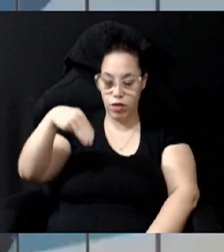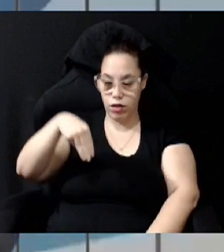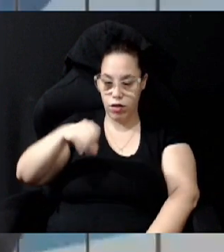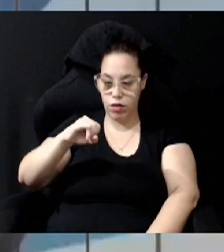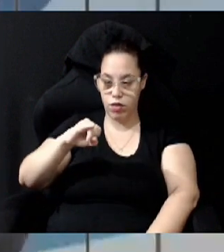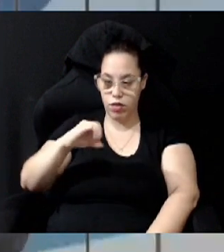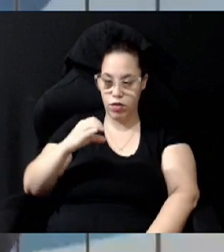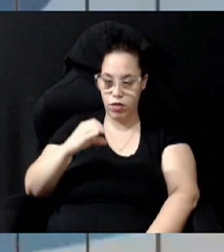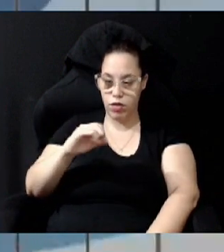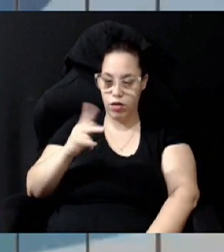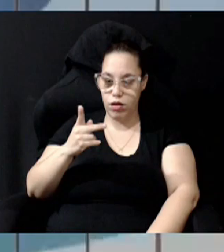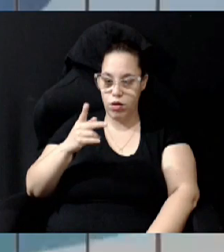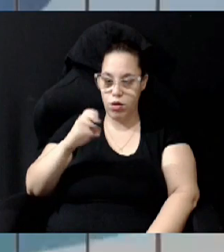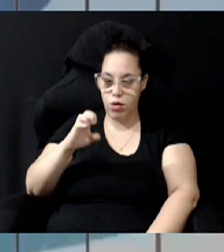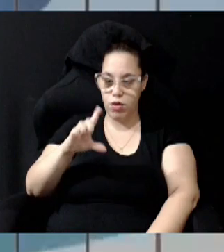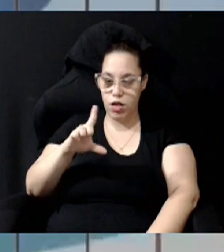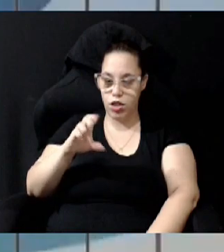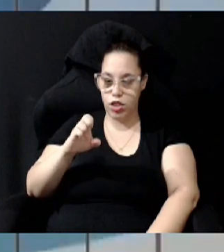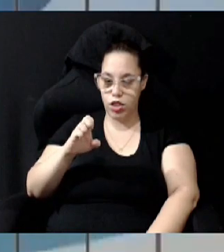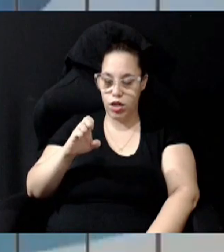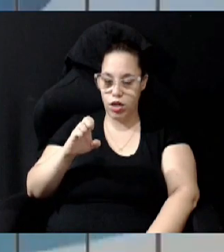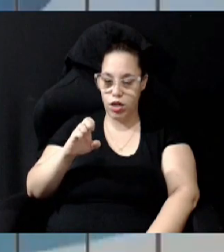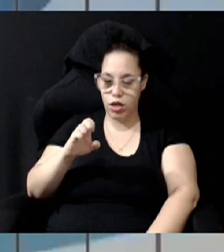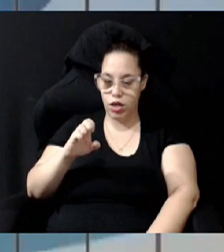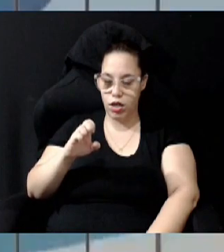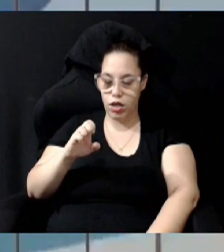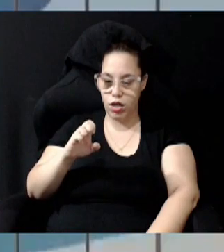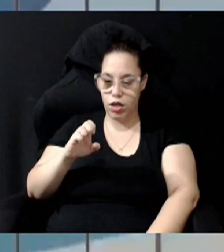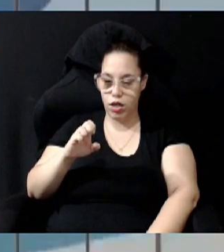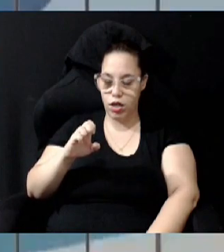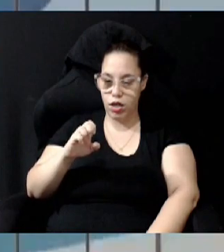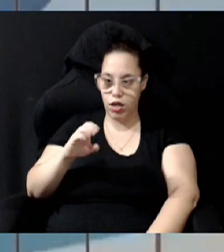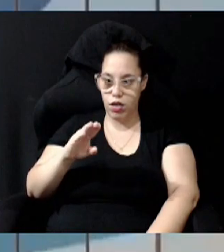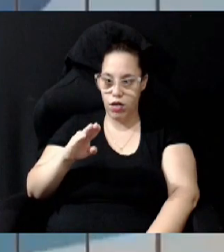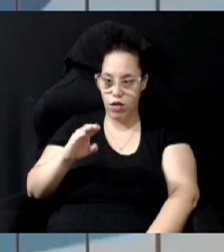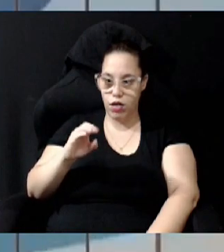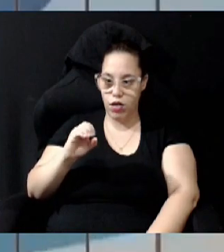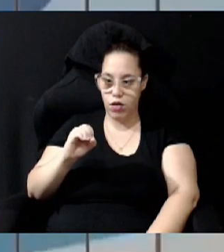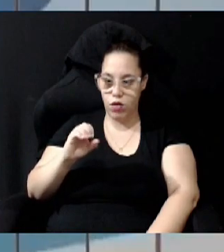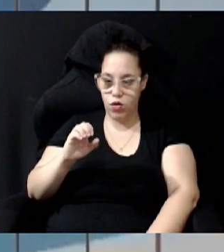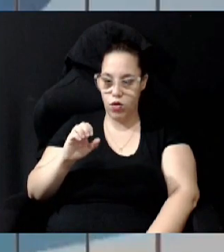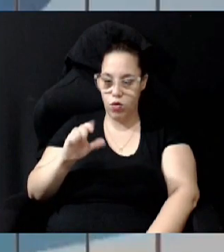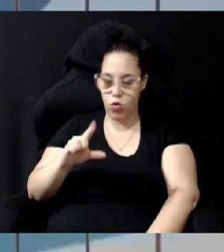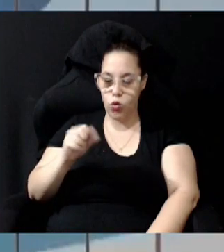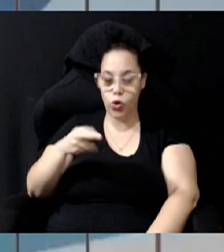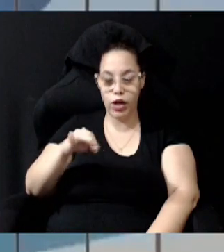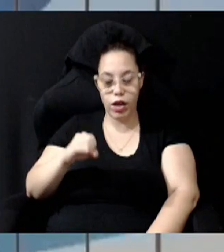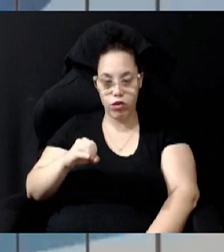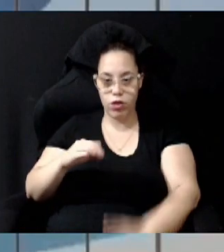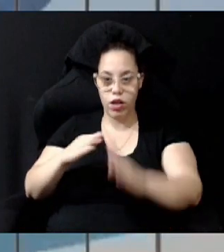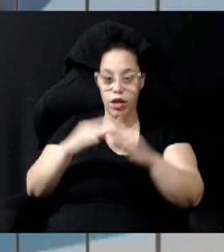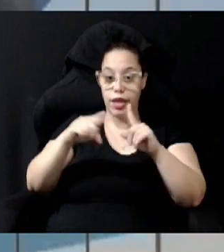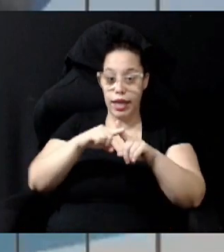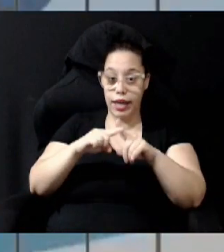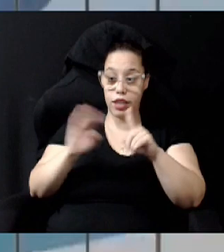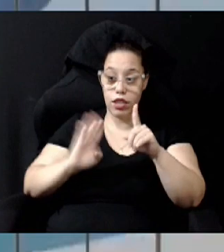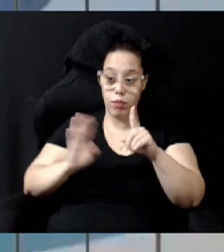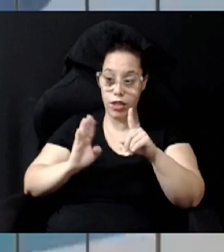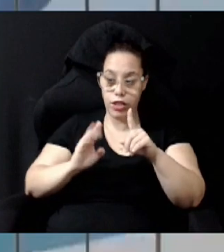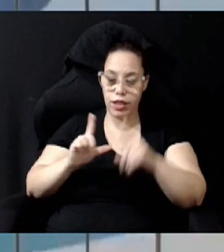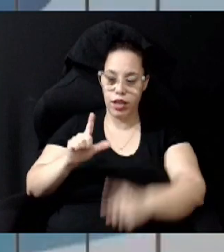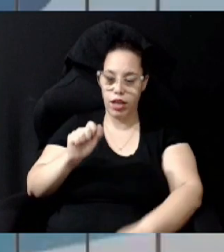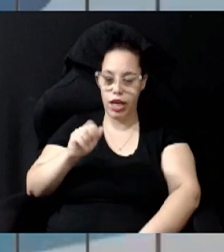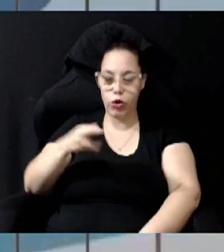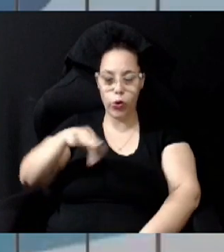mesma igreja, Igreja Batista da Lagoinha. É a que melhor, é a que mais se aproxima desse